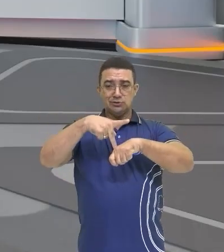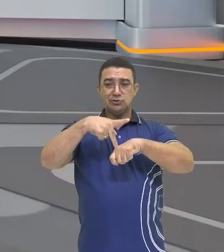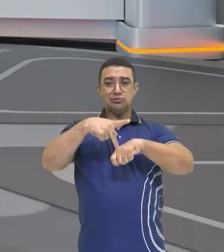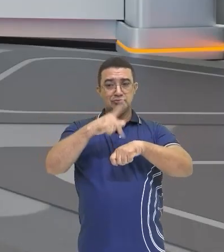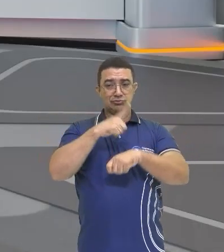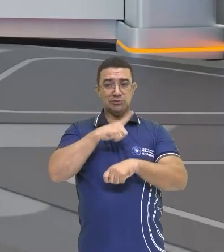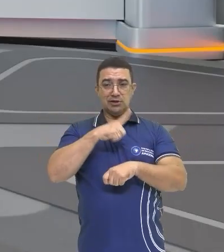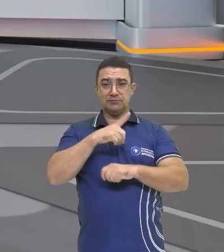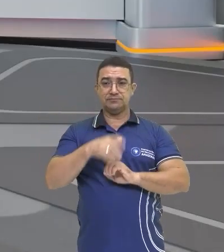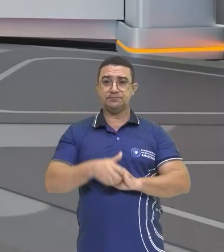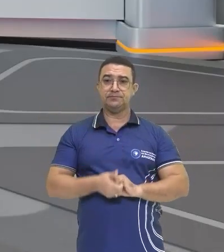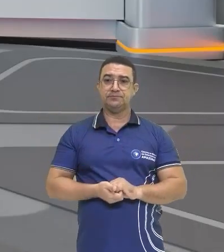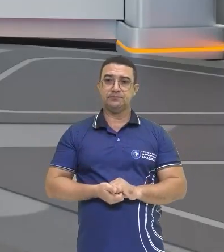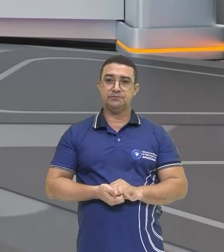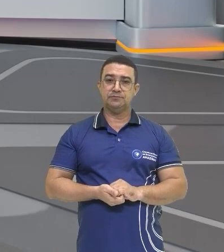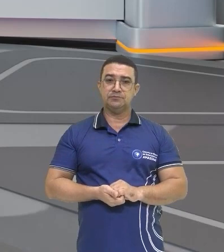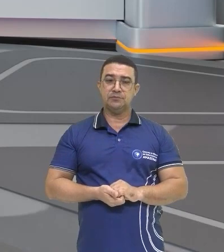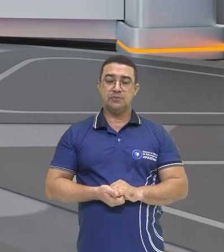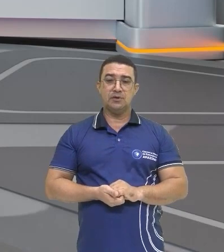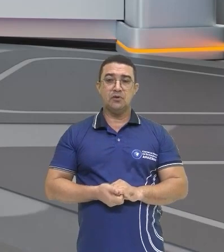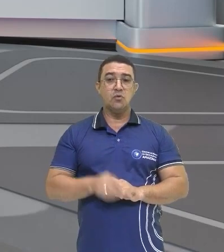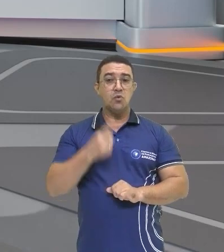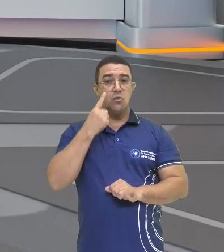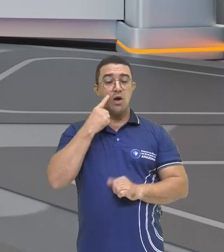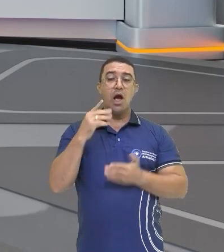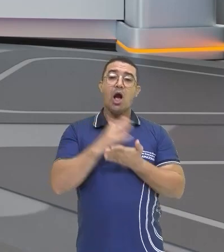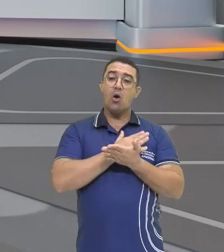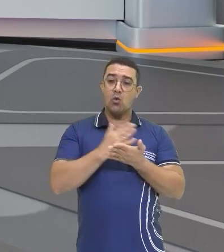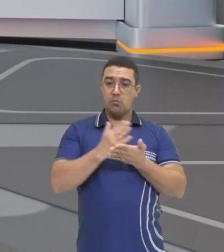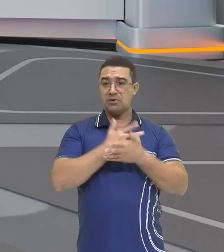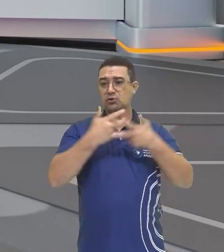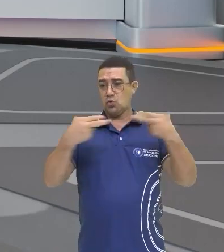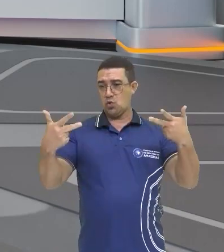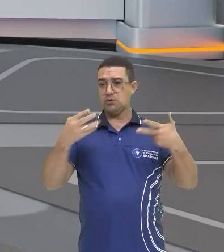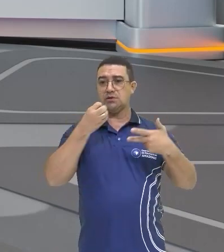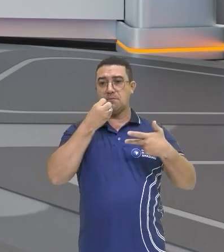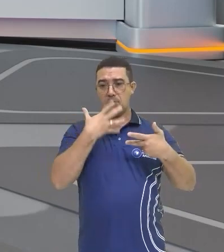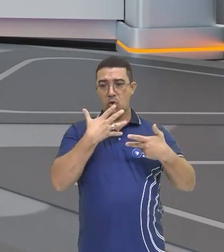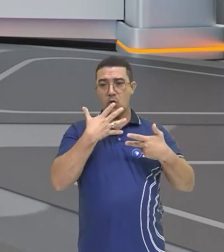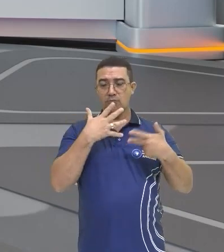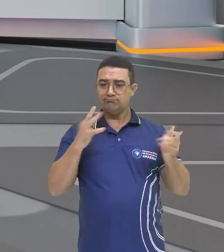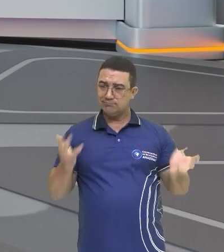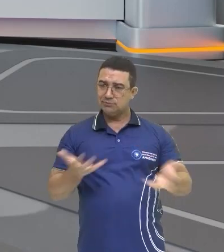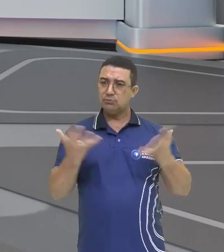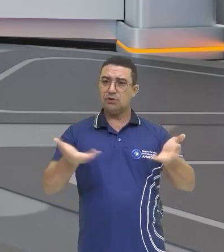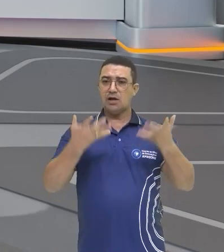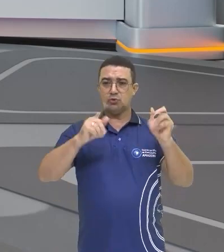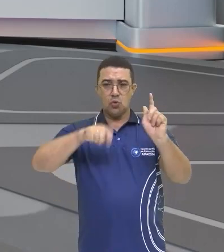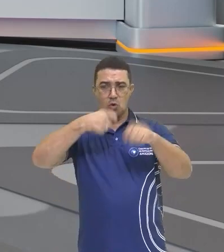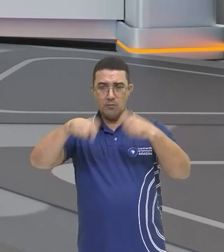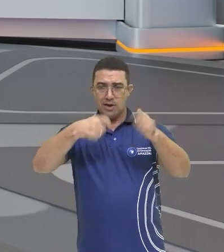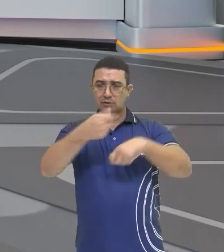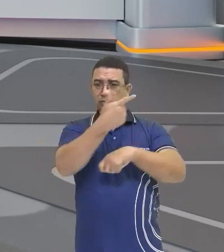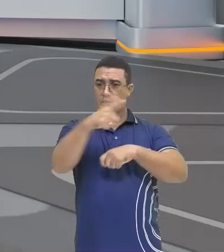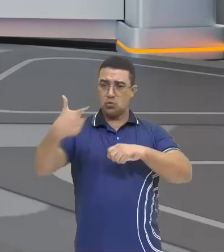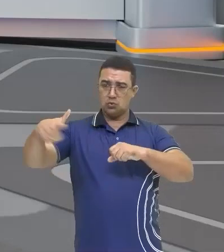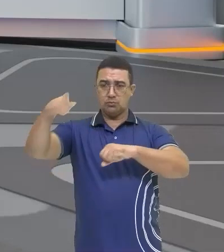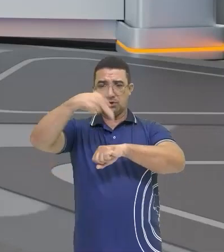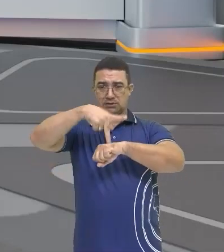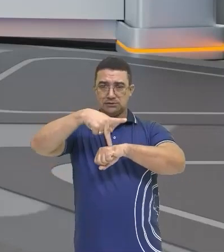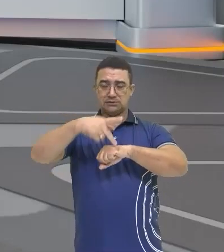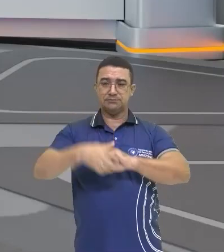a gente tem aqui alguns desses benefícios promovidos pelo comércio internacional. Vamos